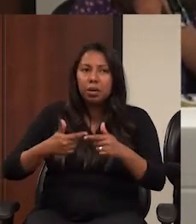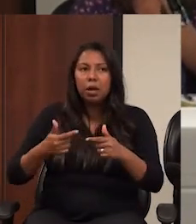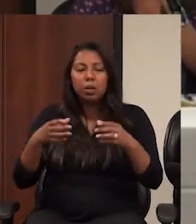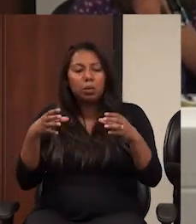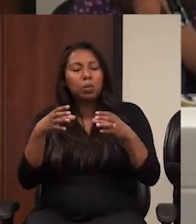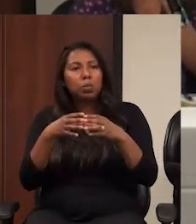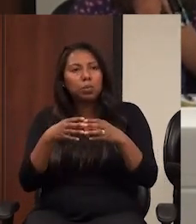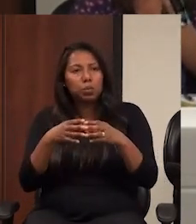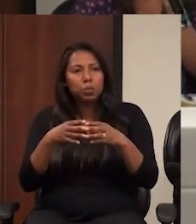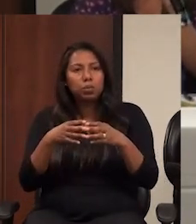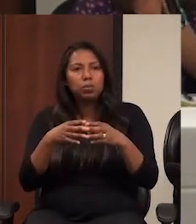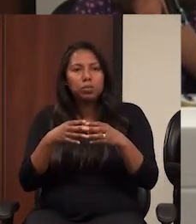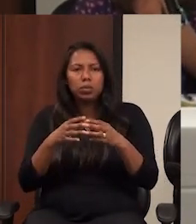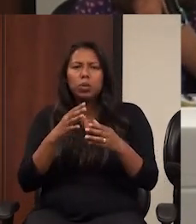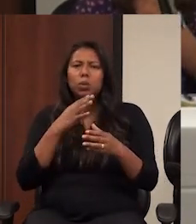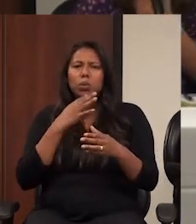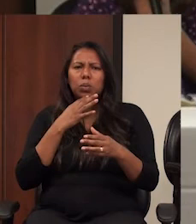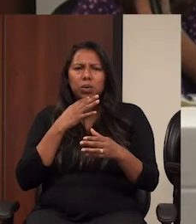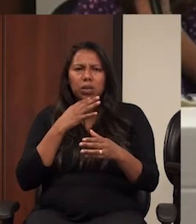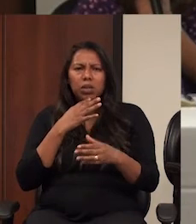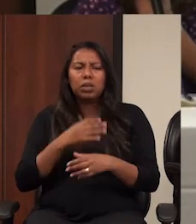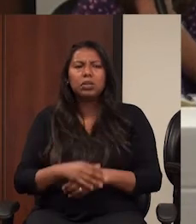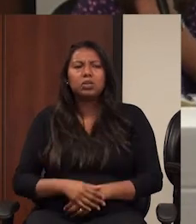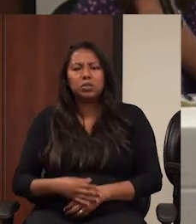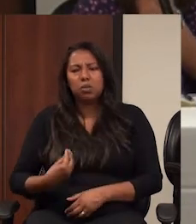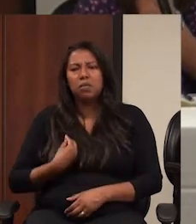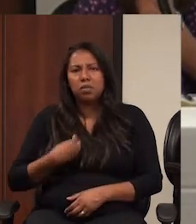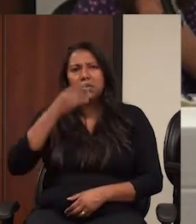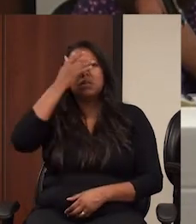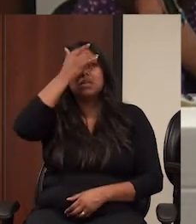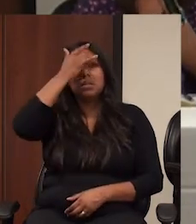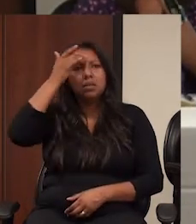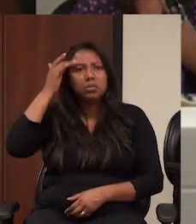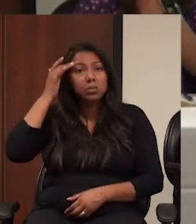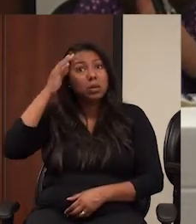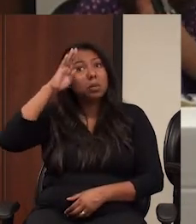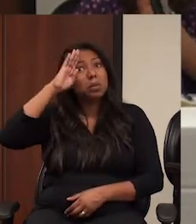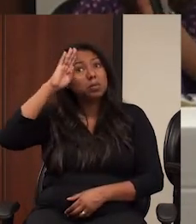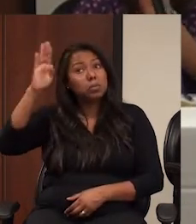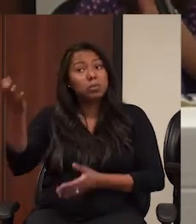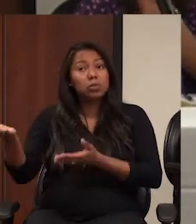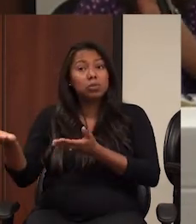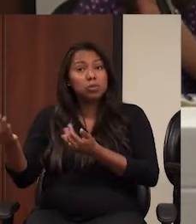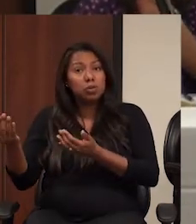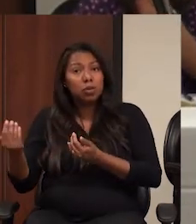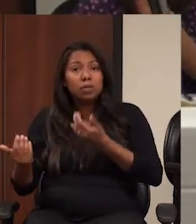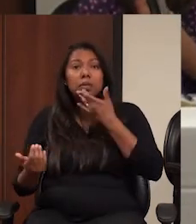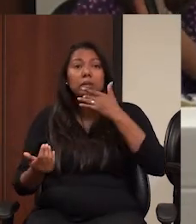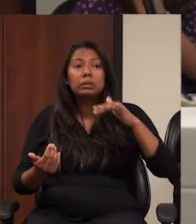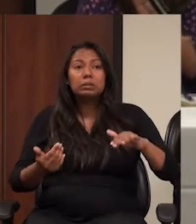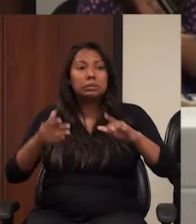conheço bastante a realidade da nossa população e principalmente dos jovens e crianças com